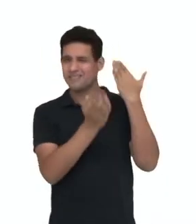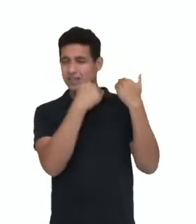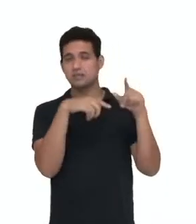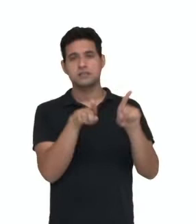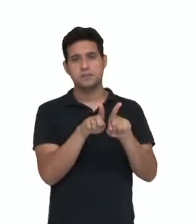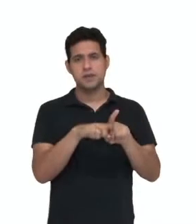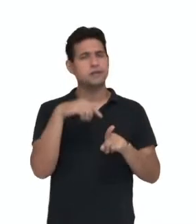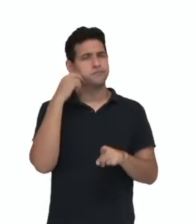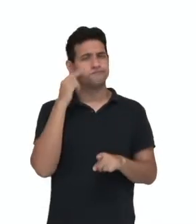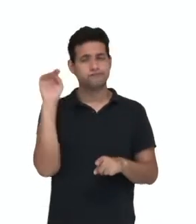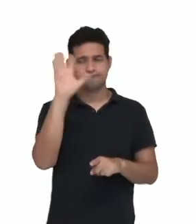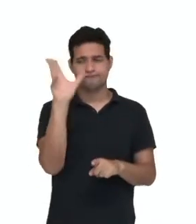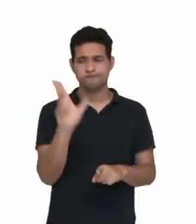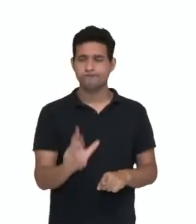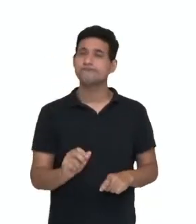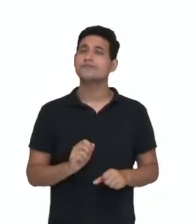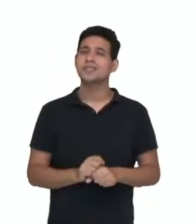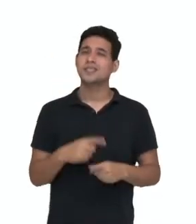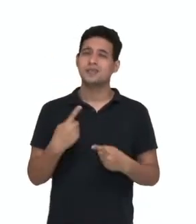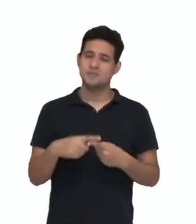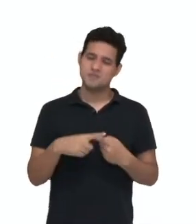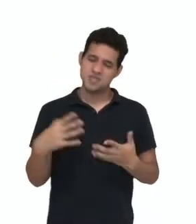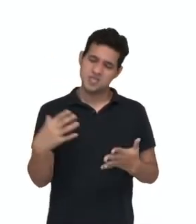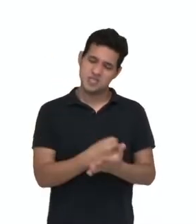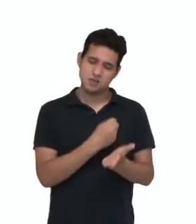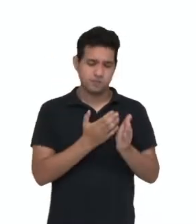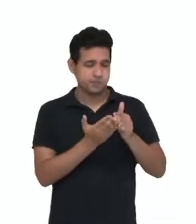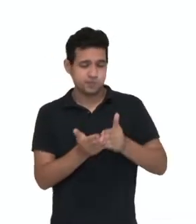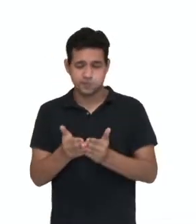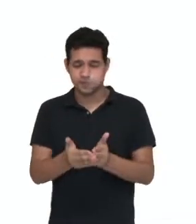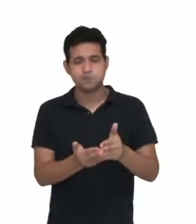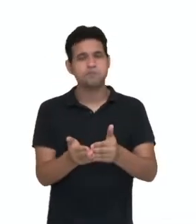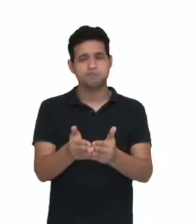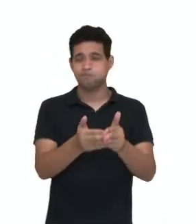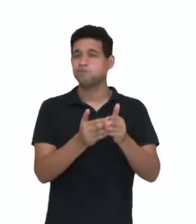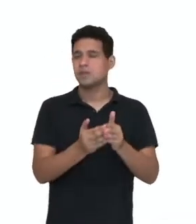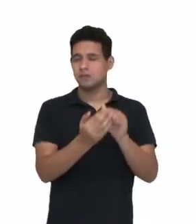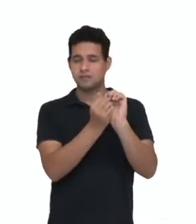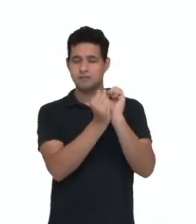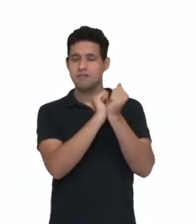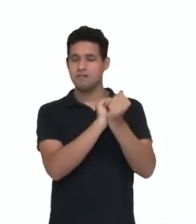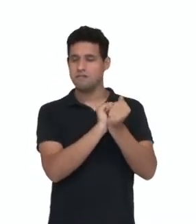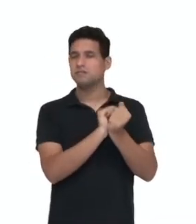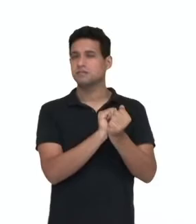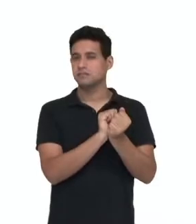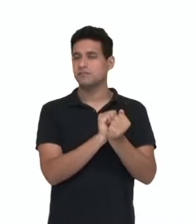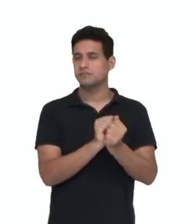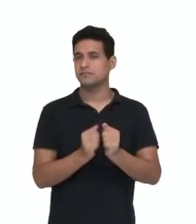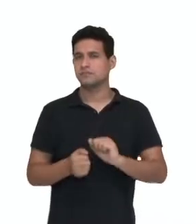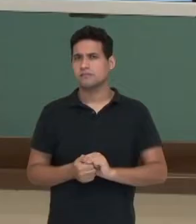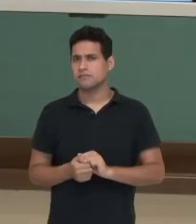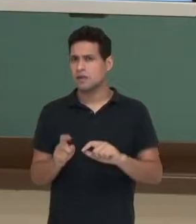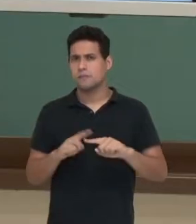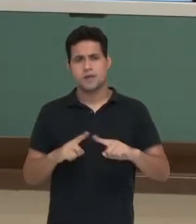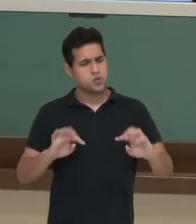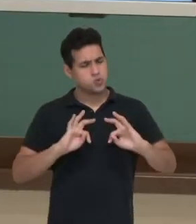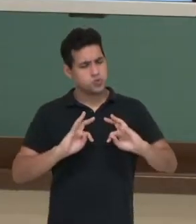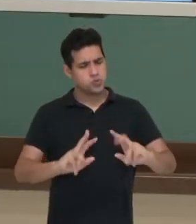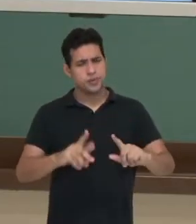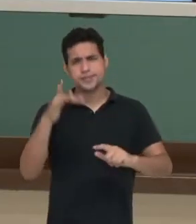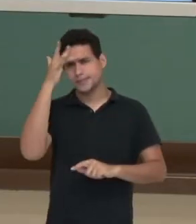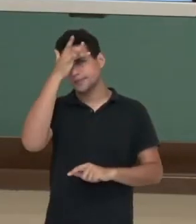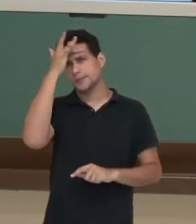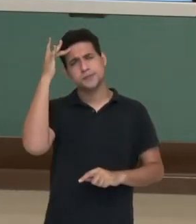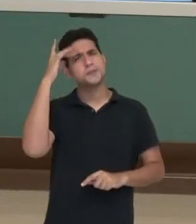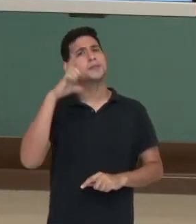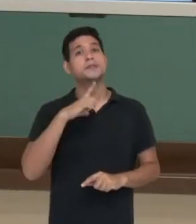africanos durante el tráfico transatlántico de esclavos, ¿sí? Então todas as